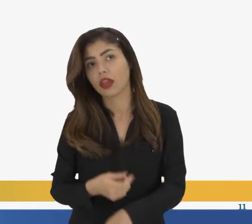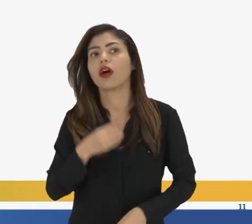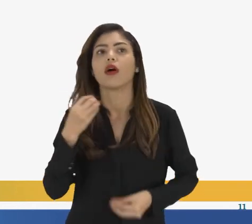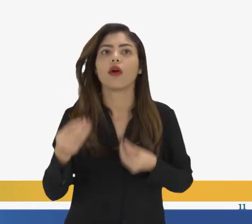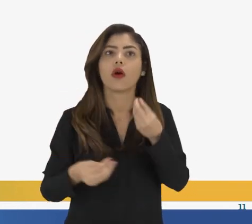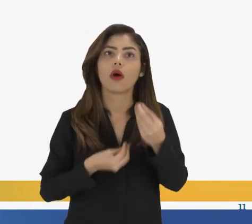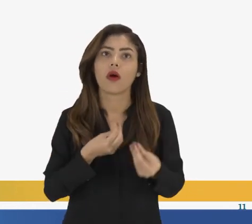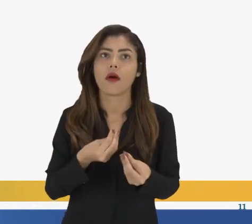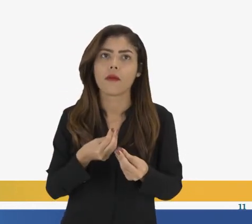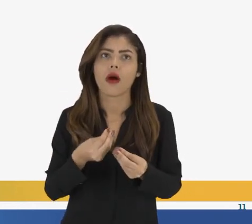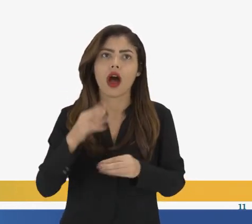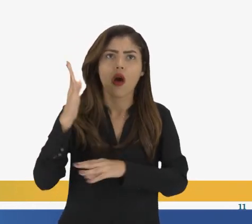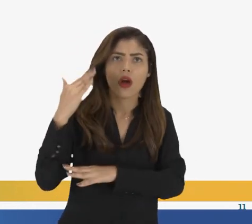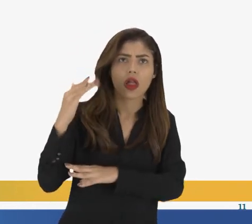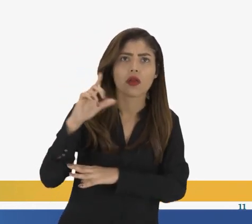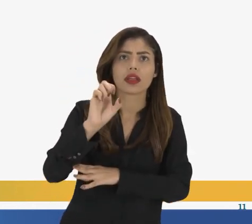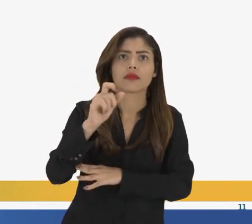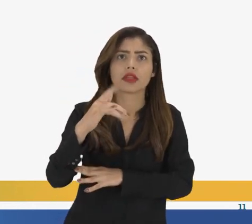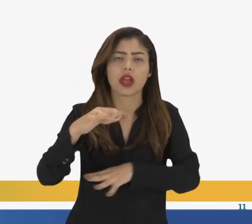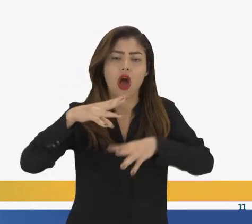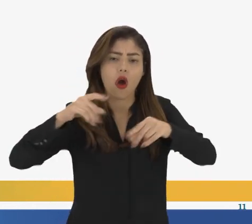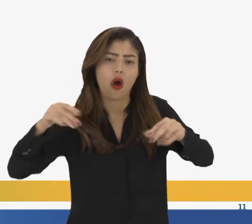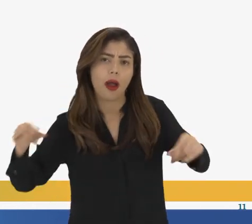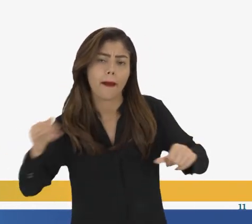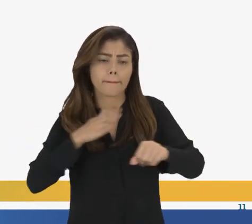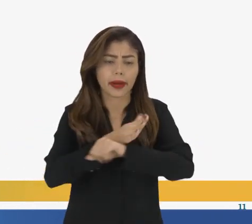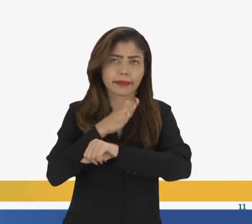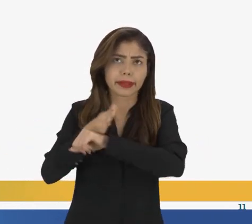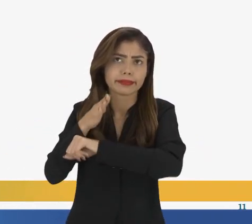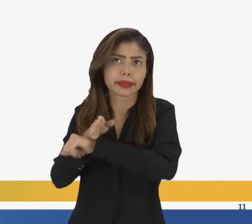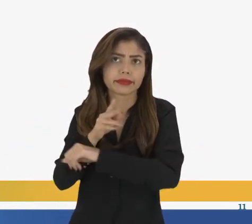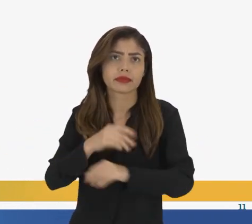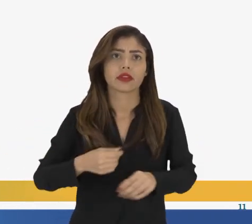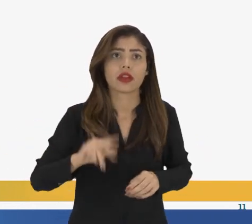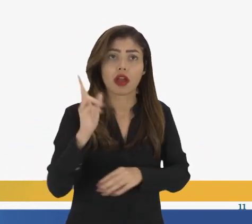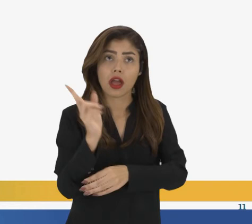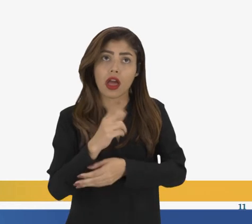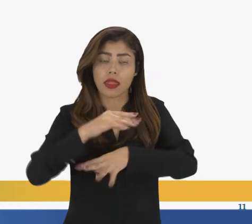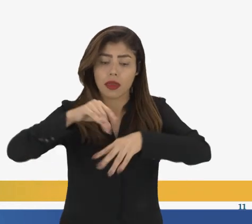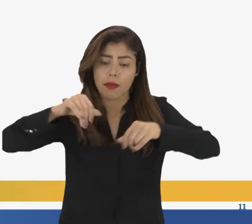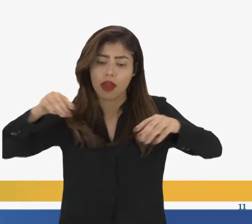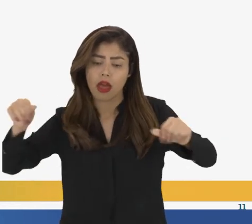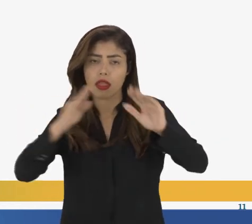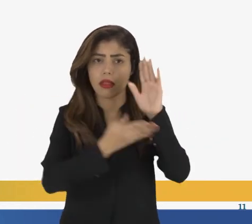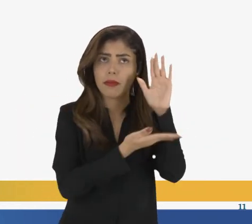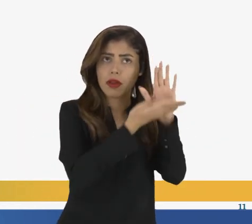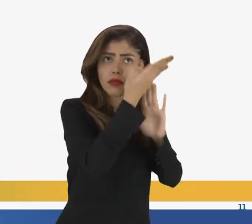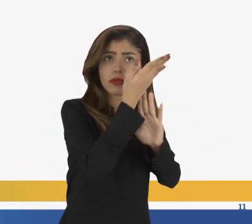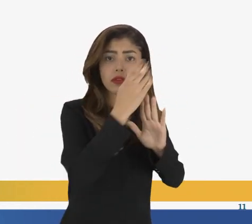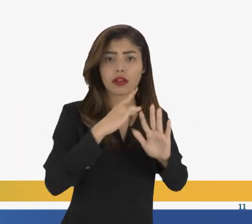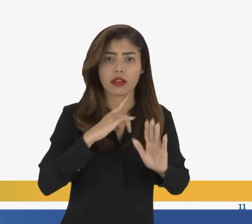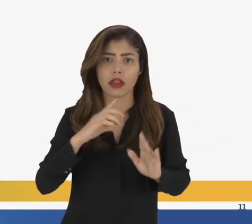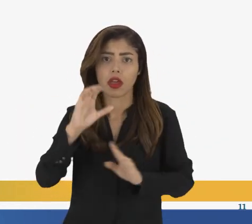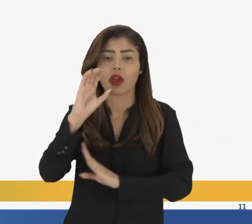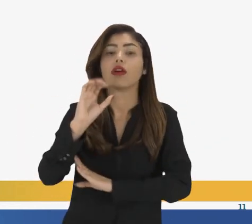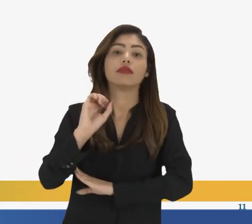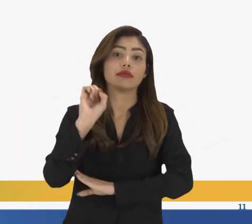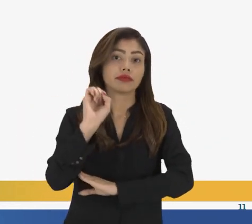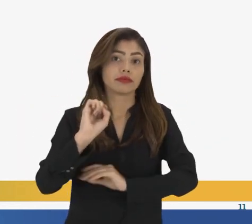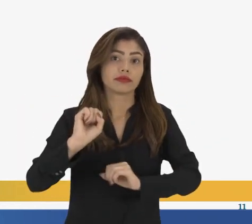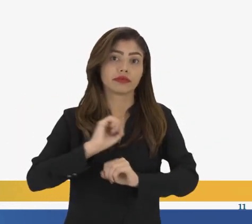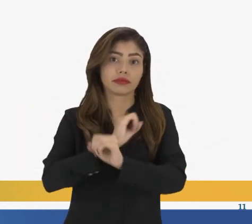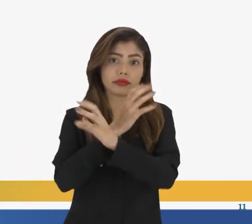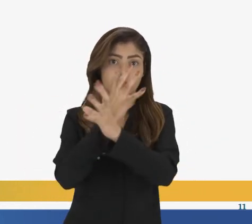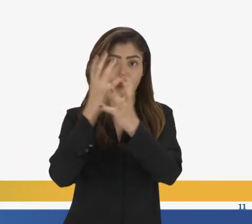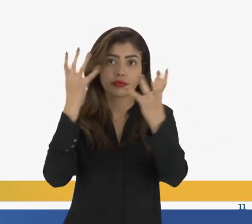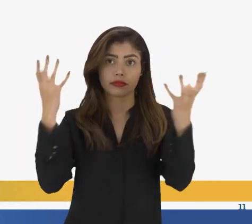pesquisem de que maneira o calor específico da areia influencia nas condições de temperatura do deserto e de que